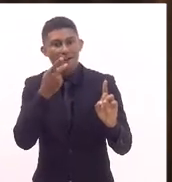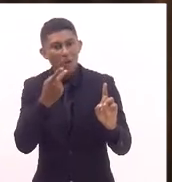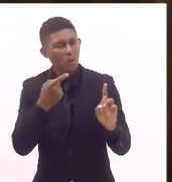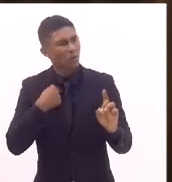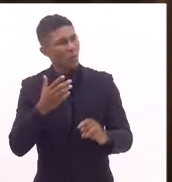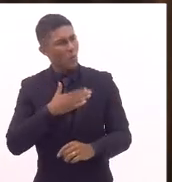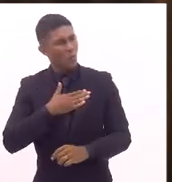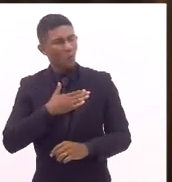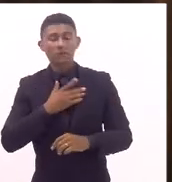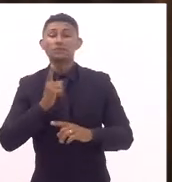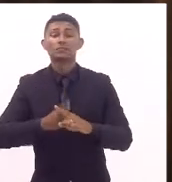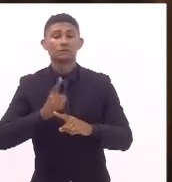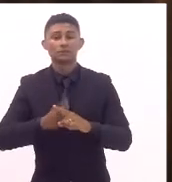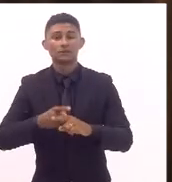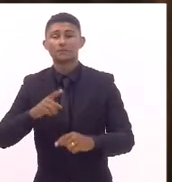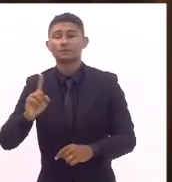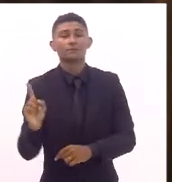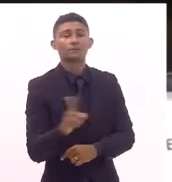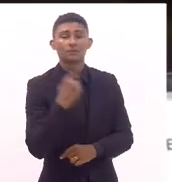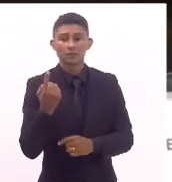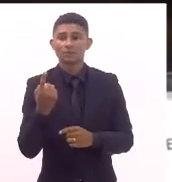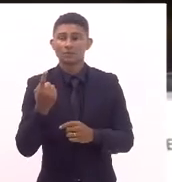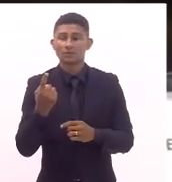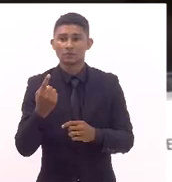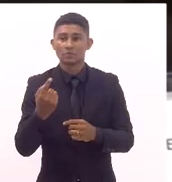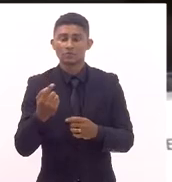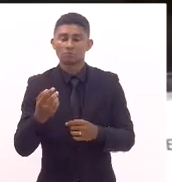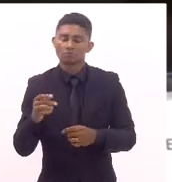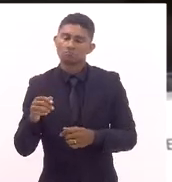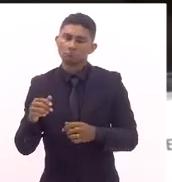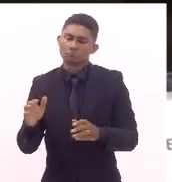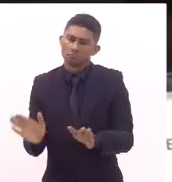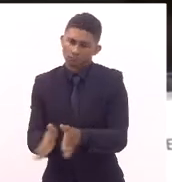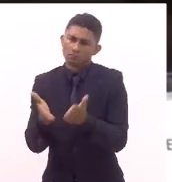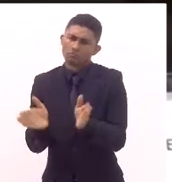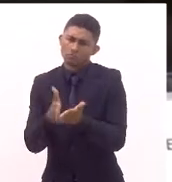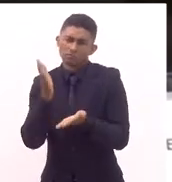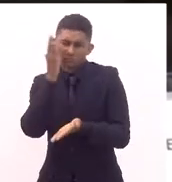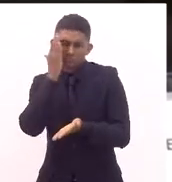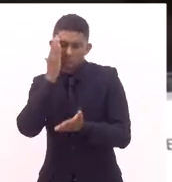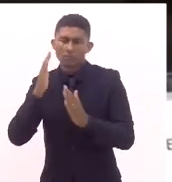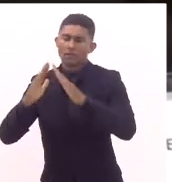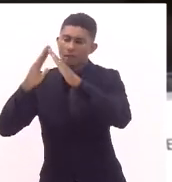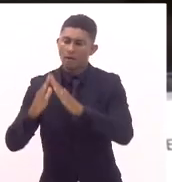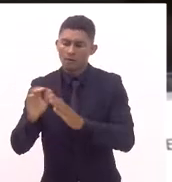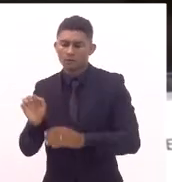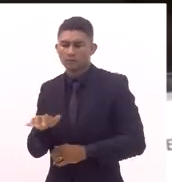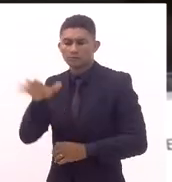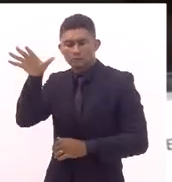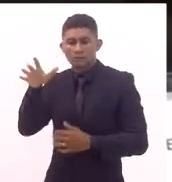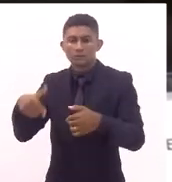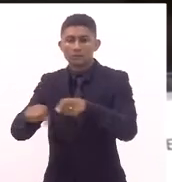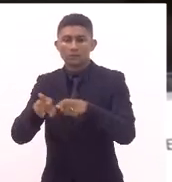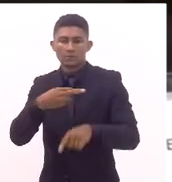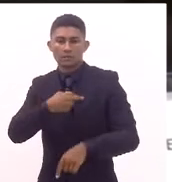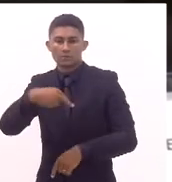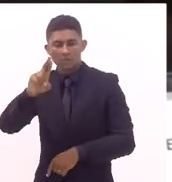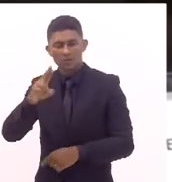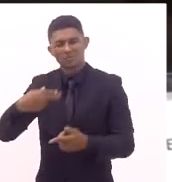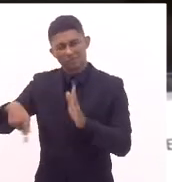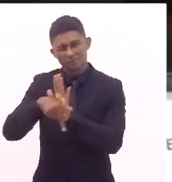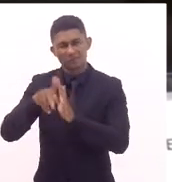para nós que somos as pessoas de Periferia favelados de religião de matriz africana